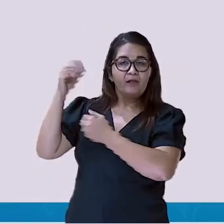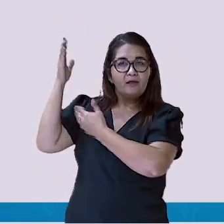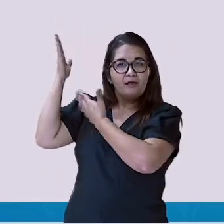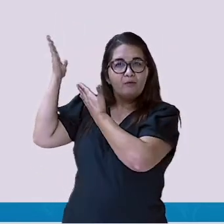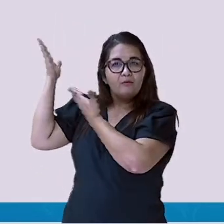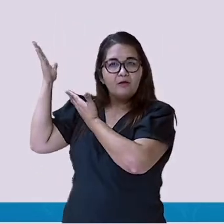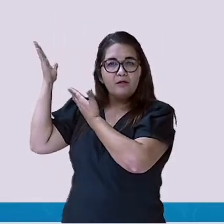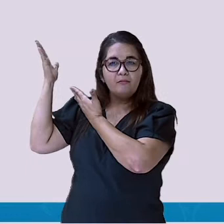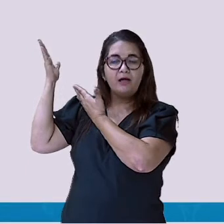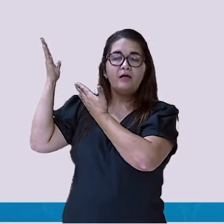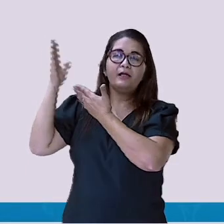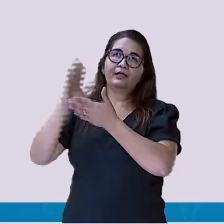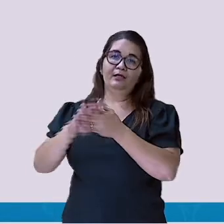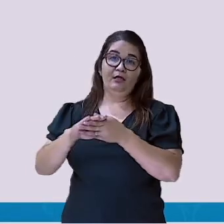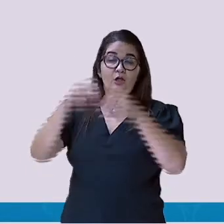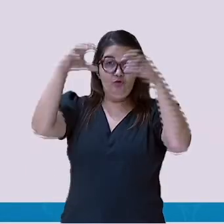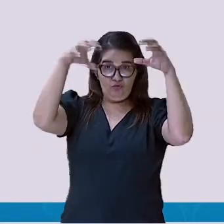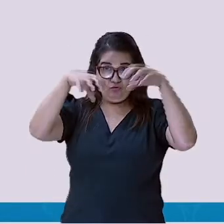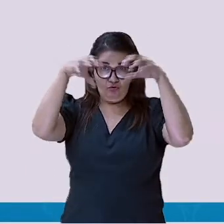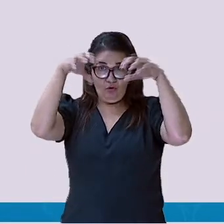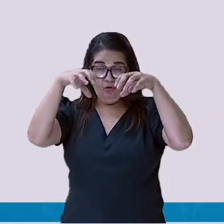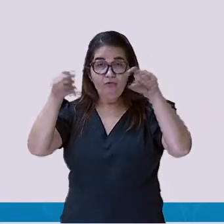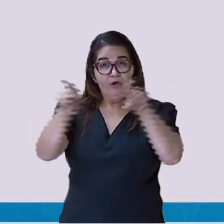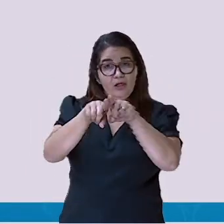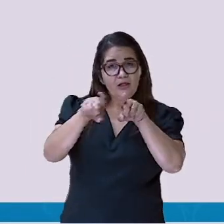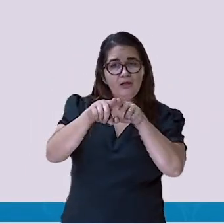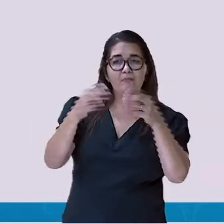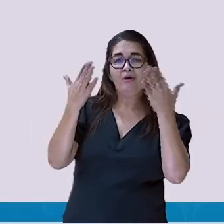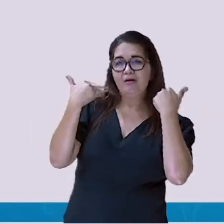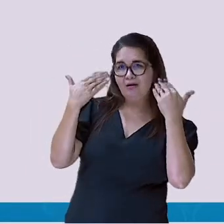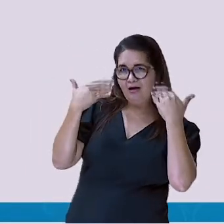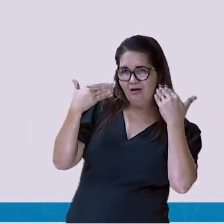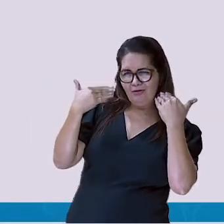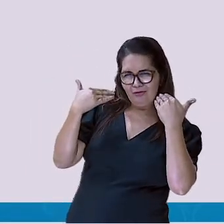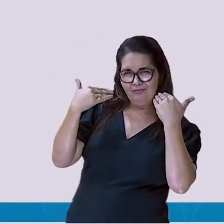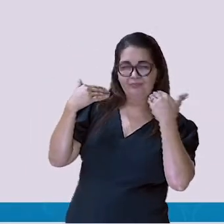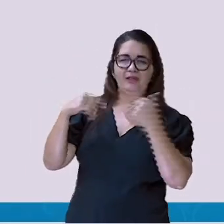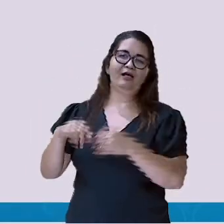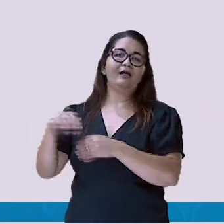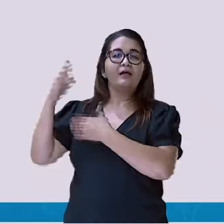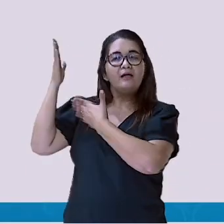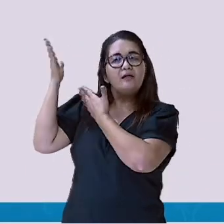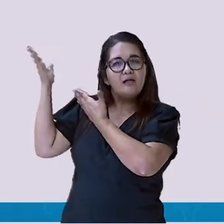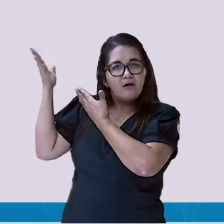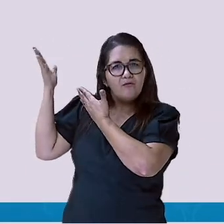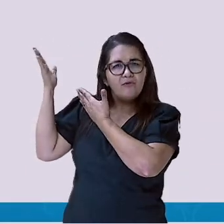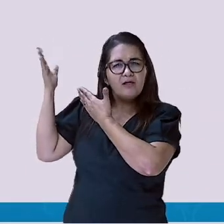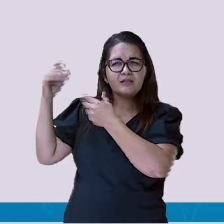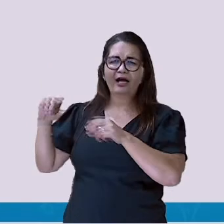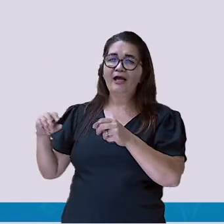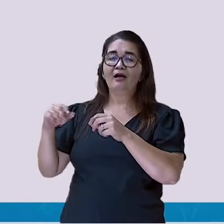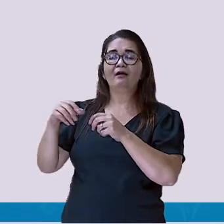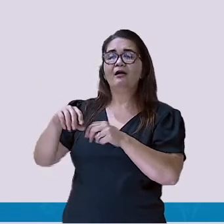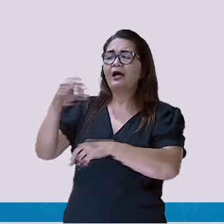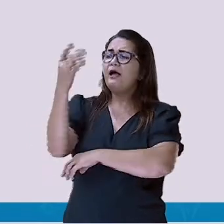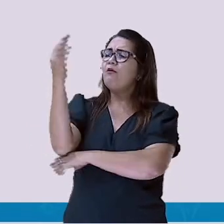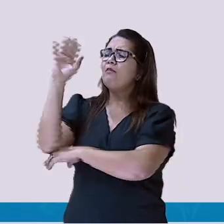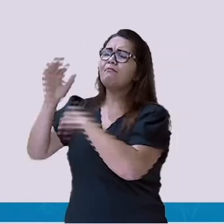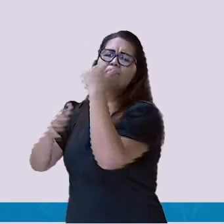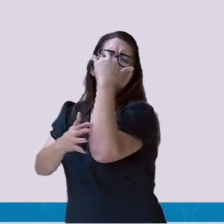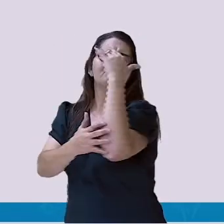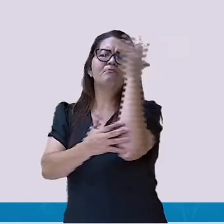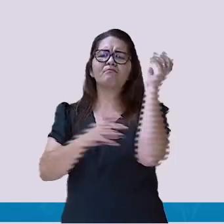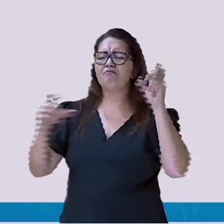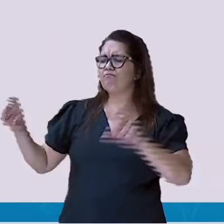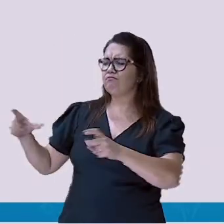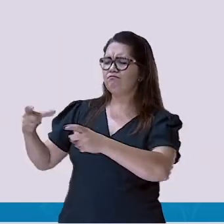seu total. Então, olha lá onde ela aparece e ela é bem restrita mesmo, é uma mata bem restrita. Professora,